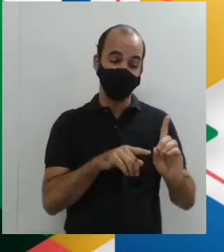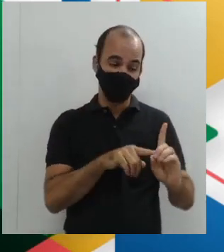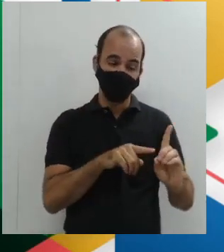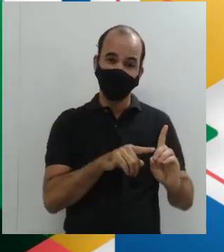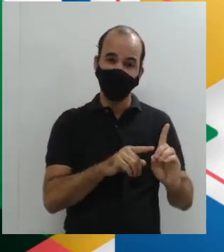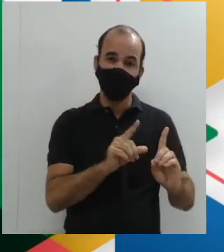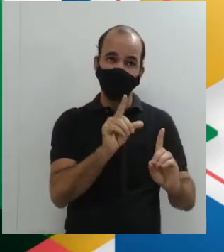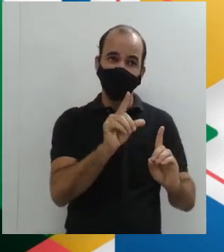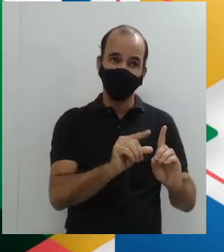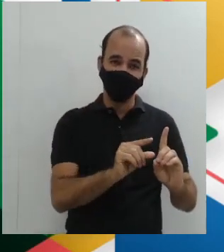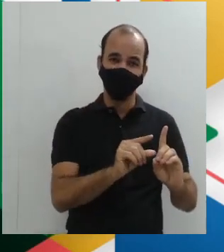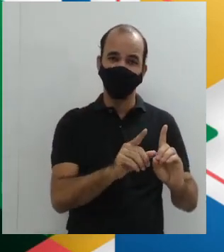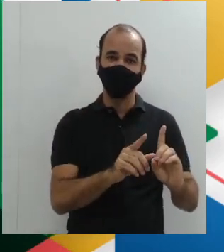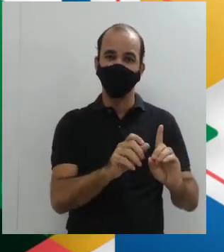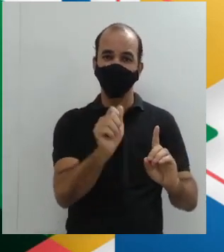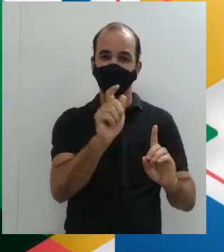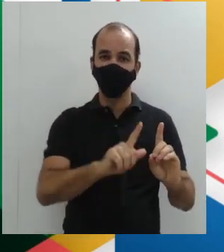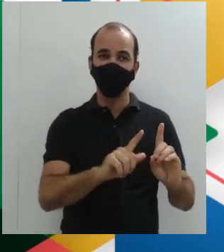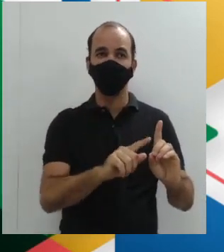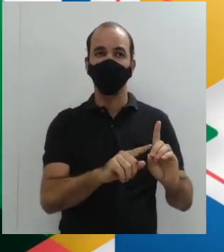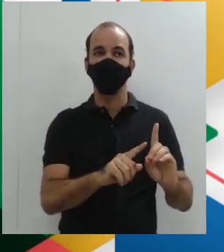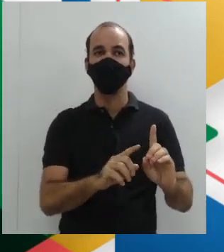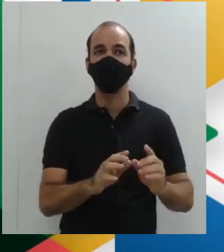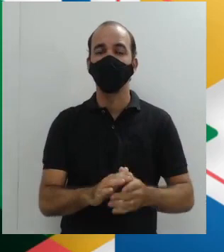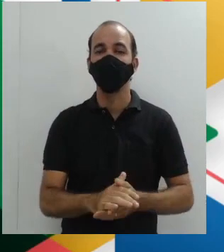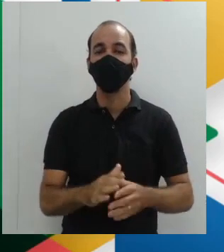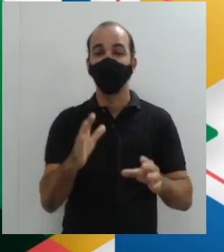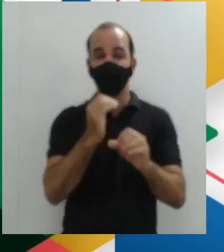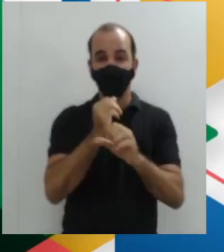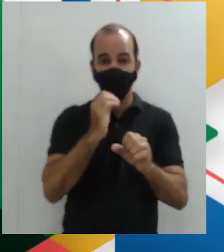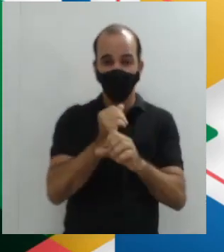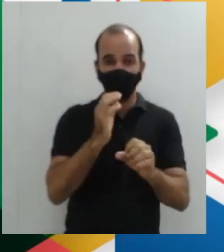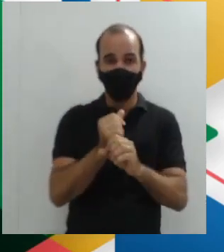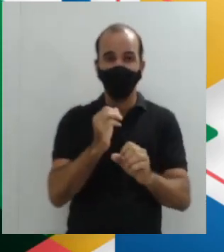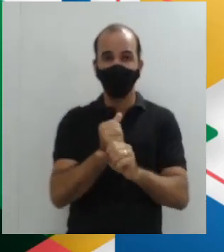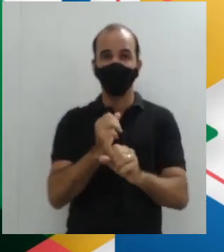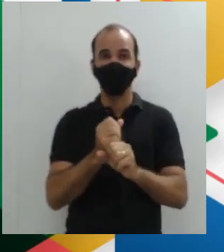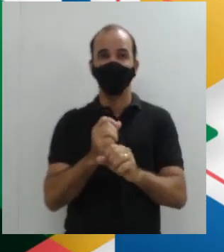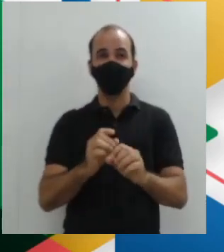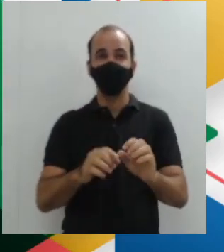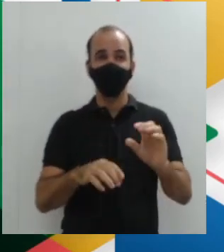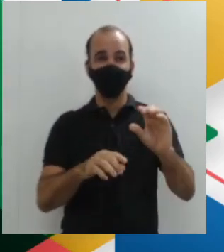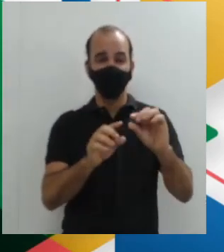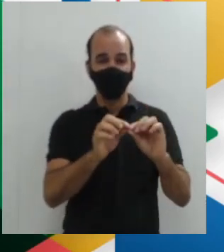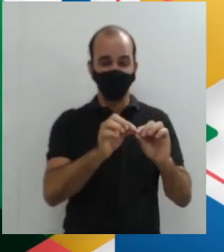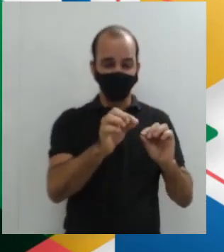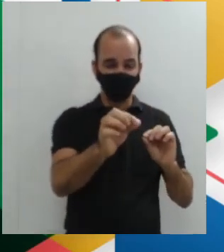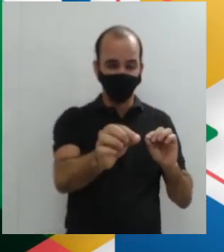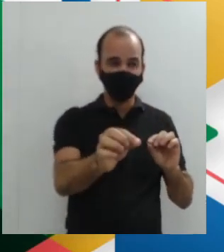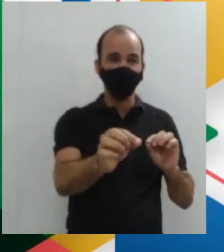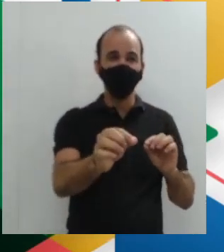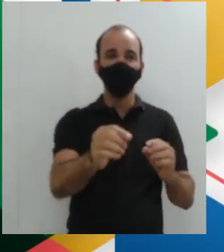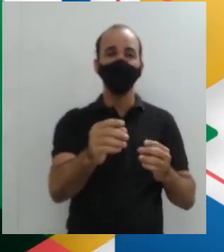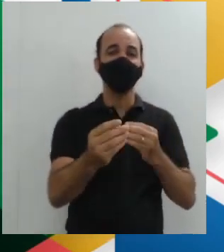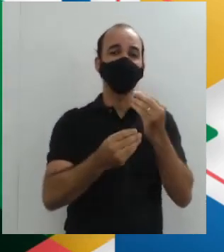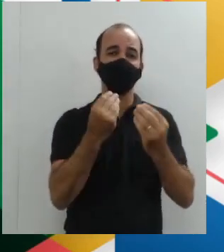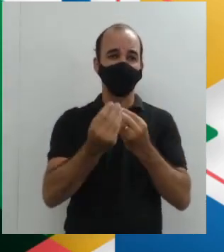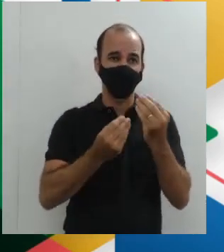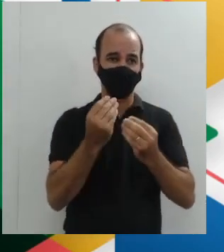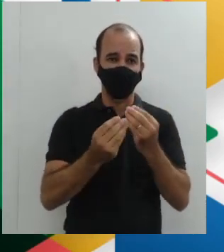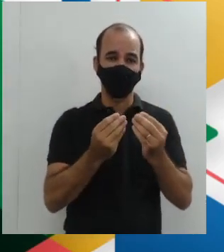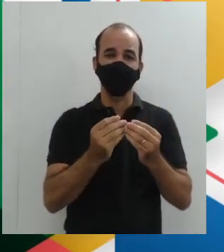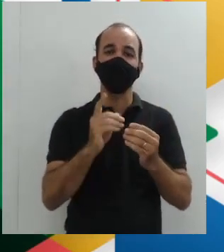estrutura. Então, galera, vê como fica fácil. Calcular essa diagonal do paralelepípedo nada mais é do que fazer